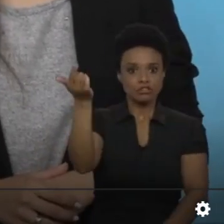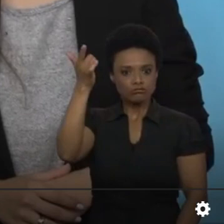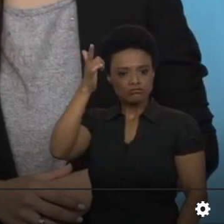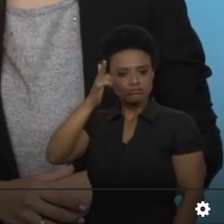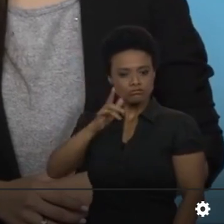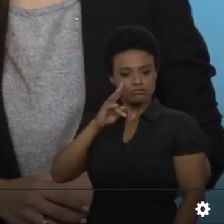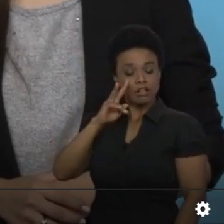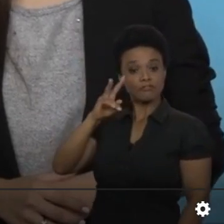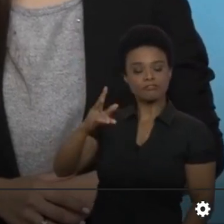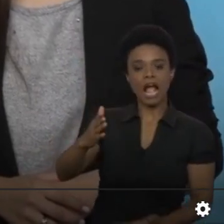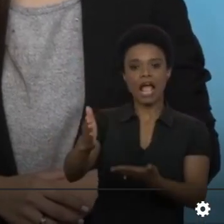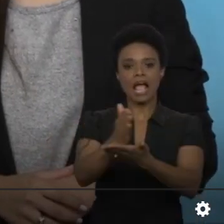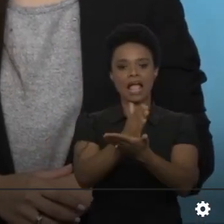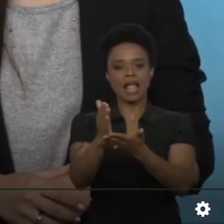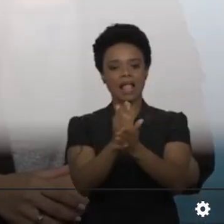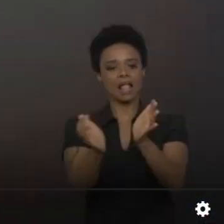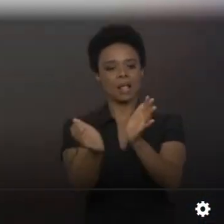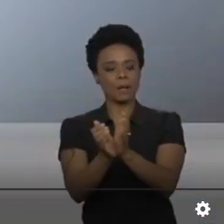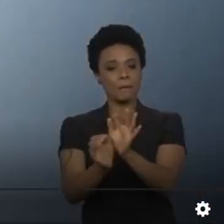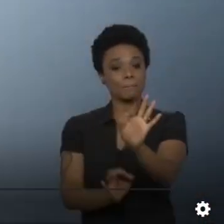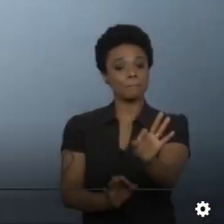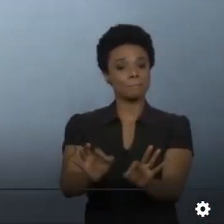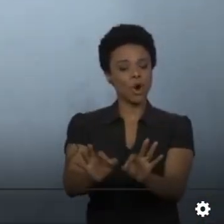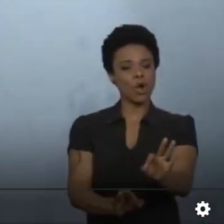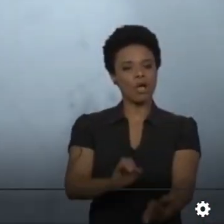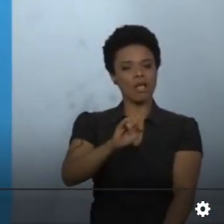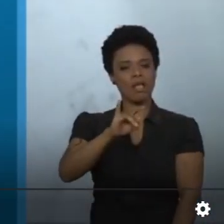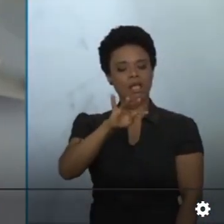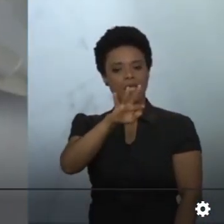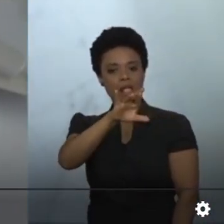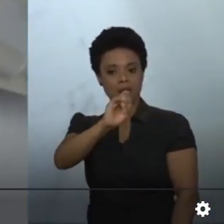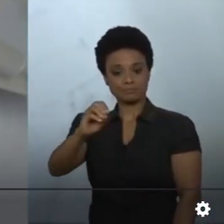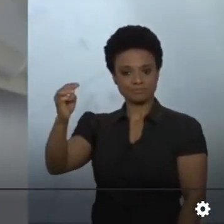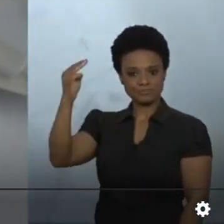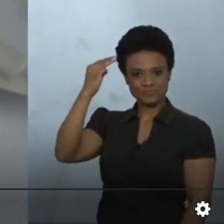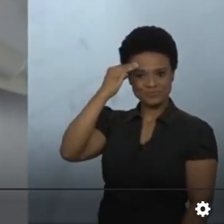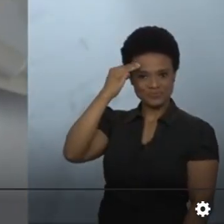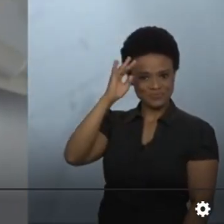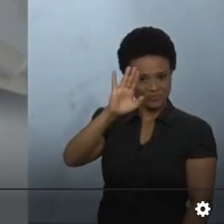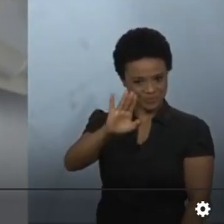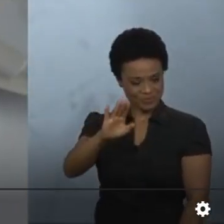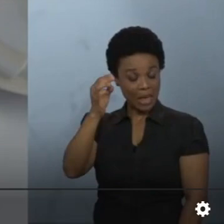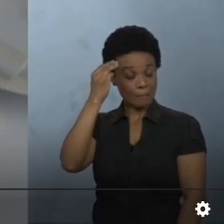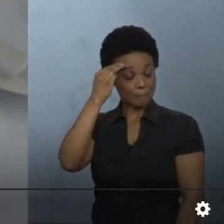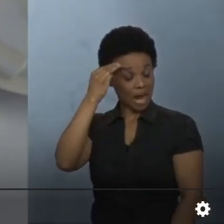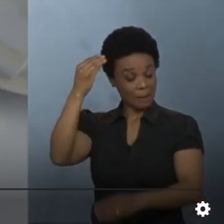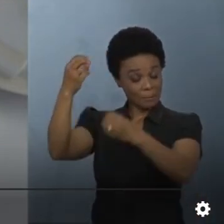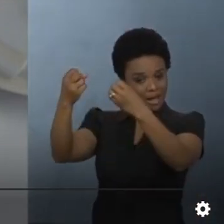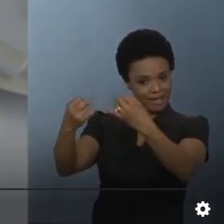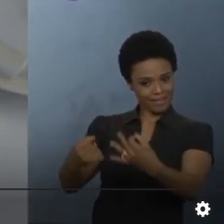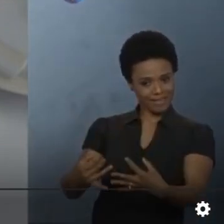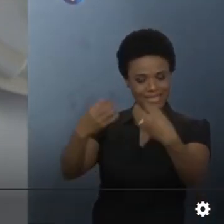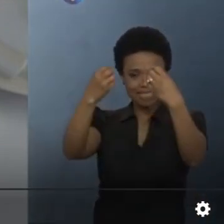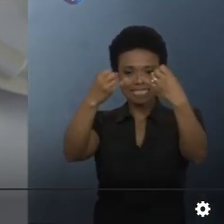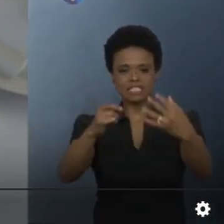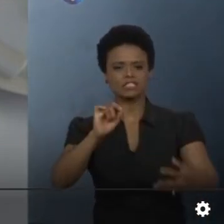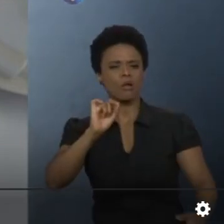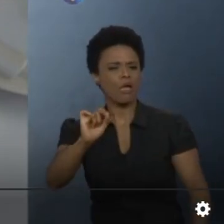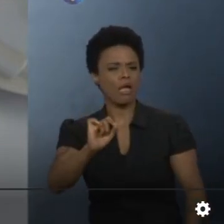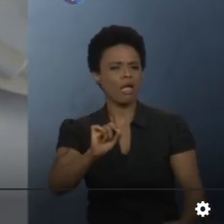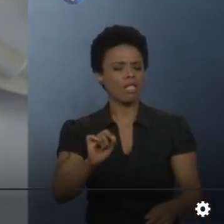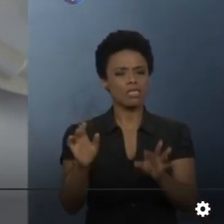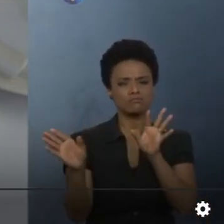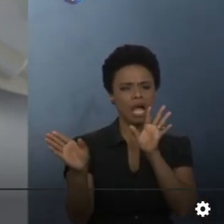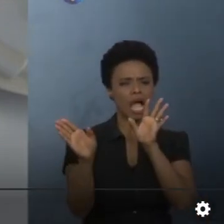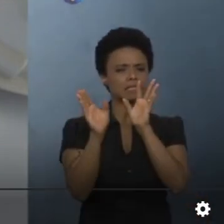partes constituintes de um projeto elétrico. Por exemplo, o memorial descritivo. Esse documento fornece uma breve síntese